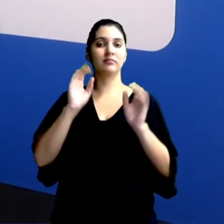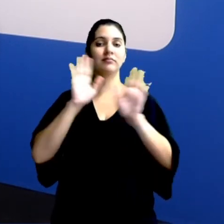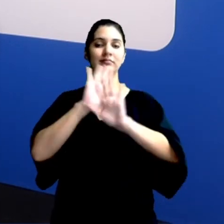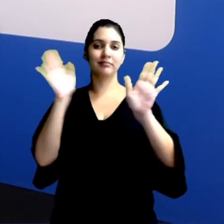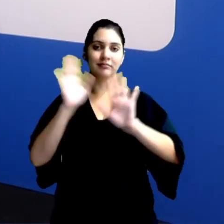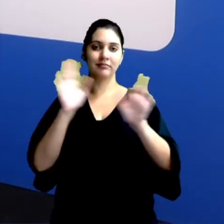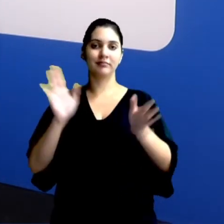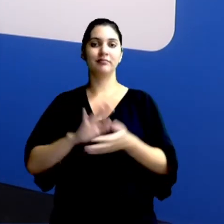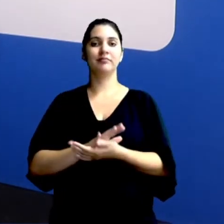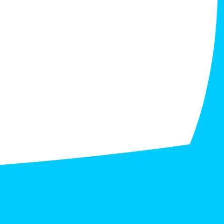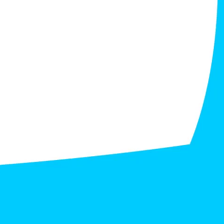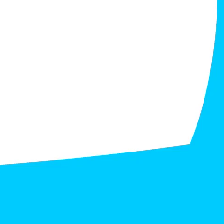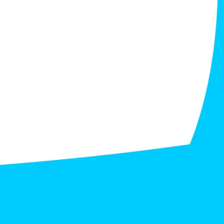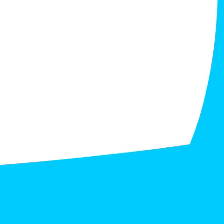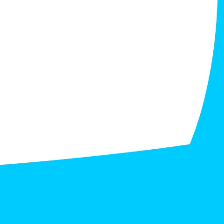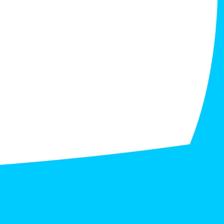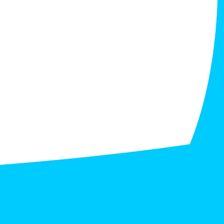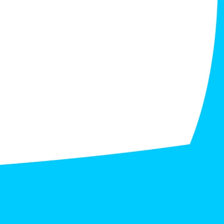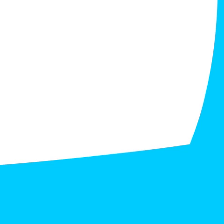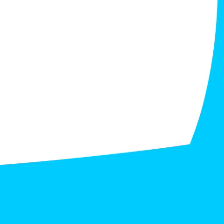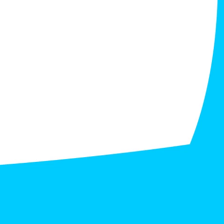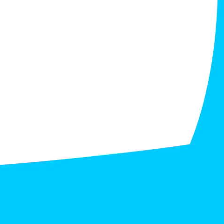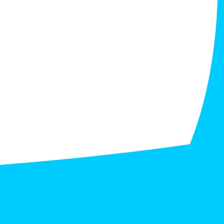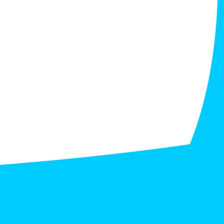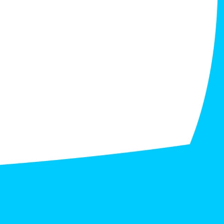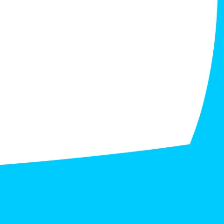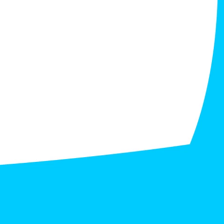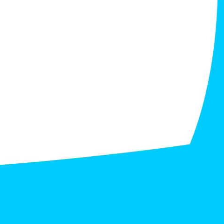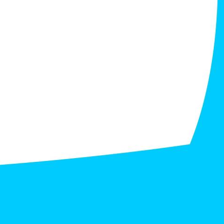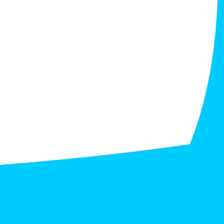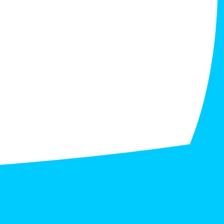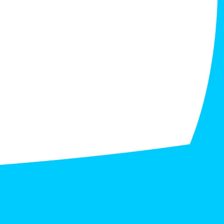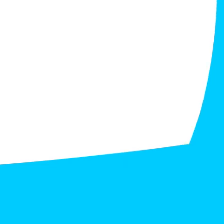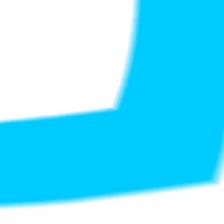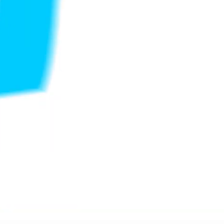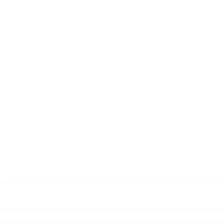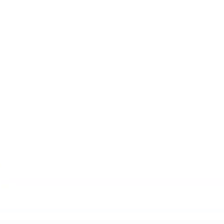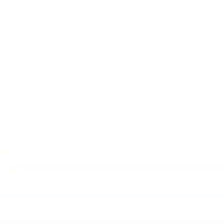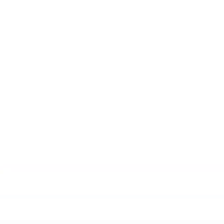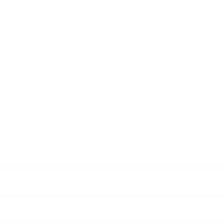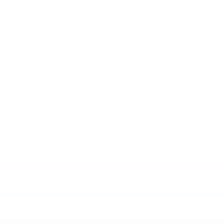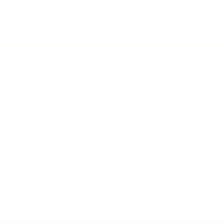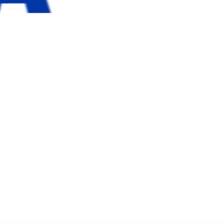Um abraço.